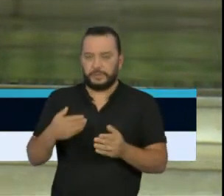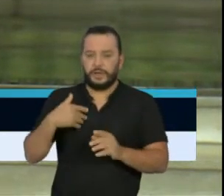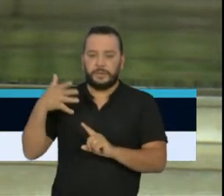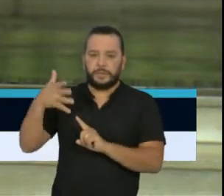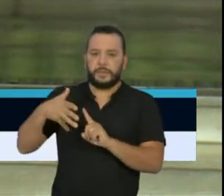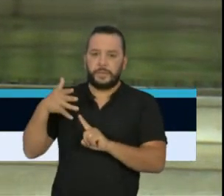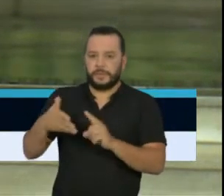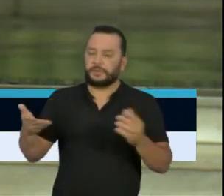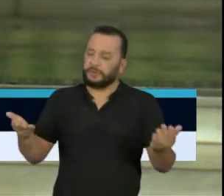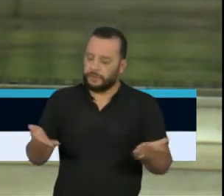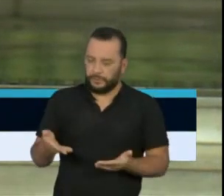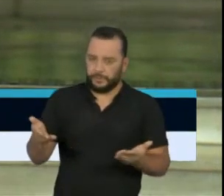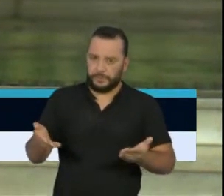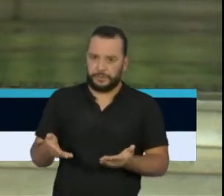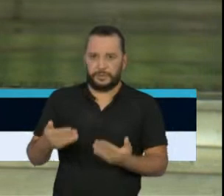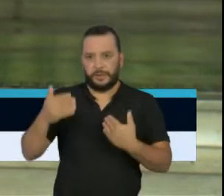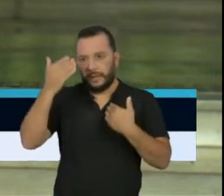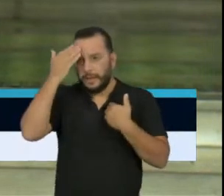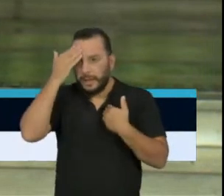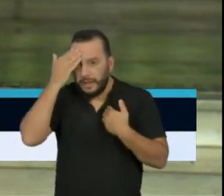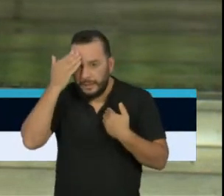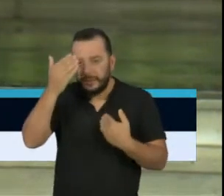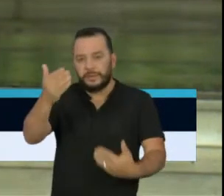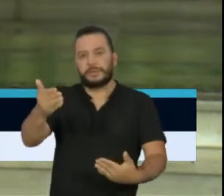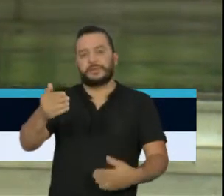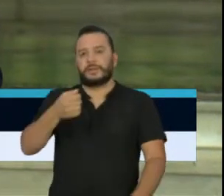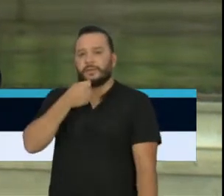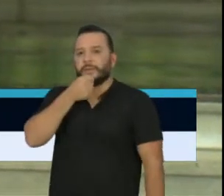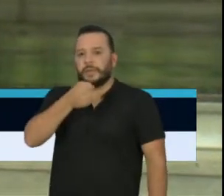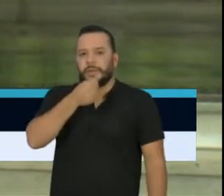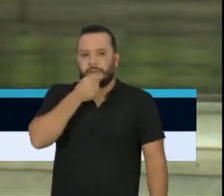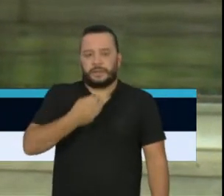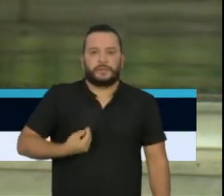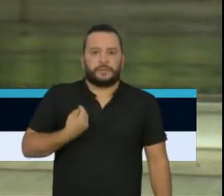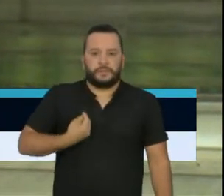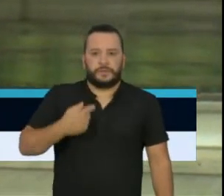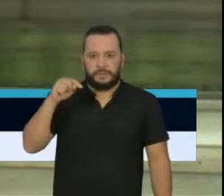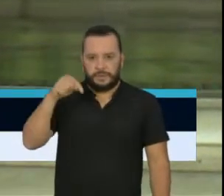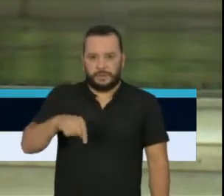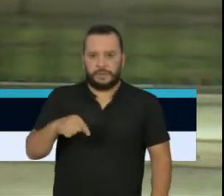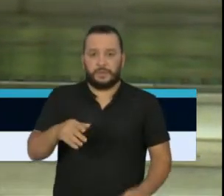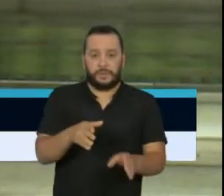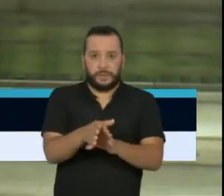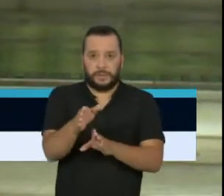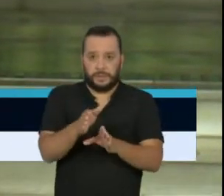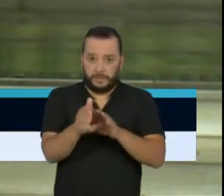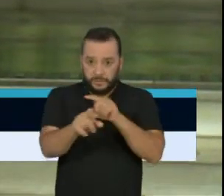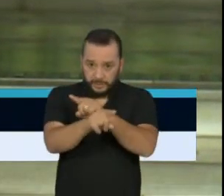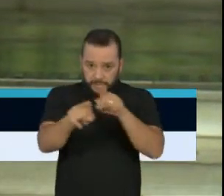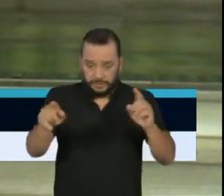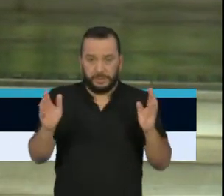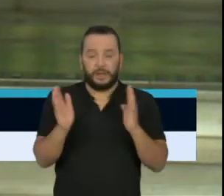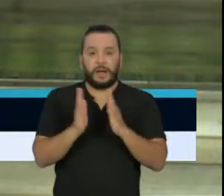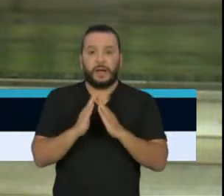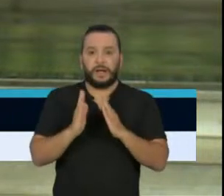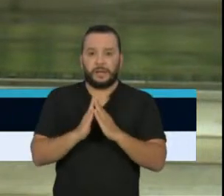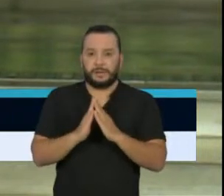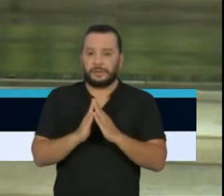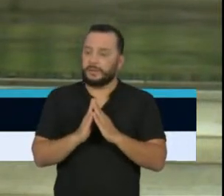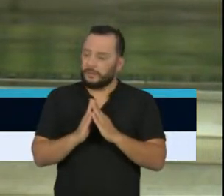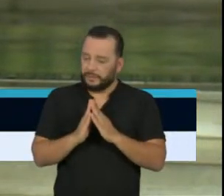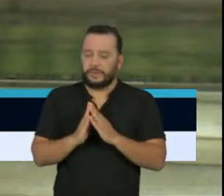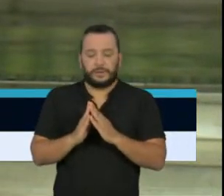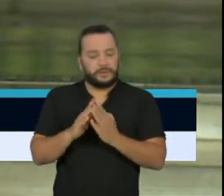quero mais uma vez agradecer aos jornalistas que aqui estão, recomendar a você que está aí na sua casa,